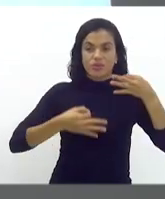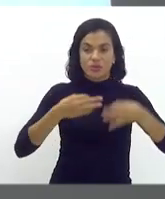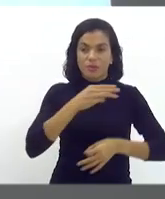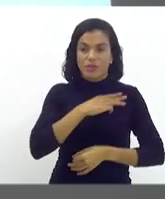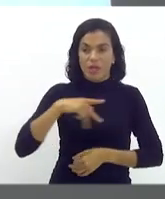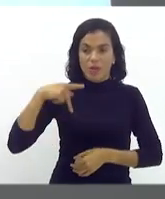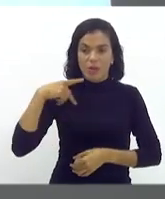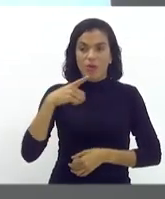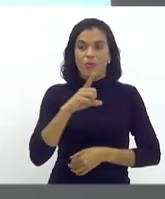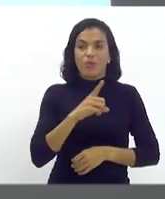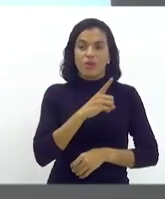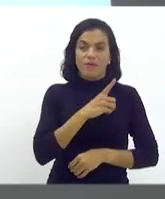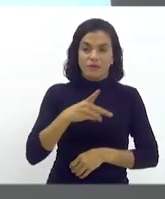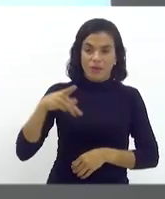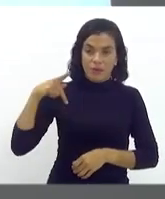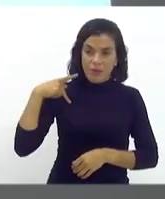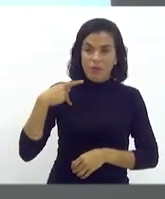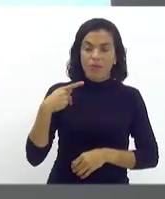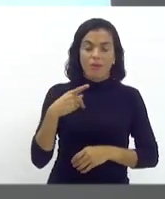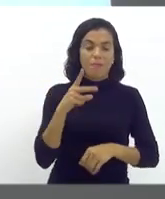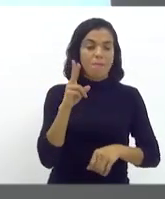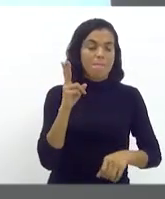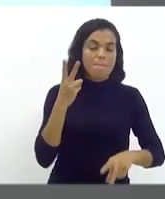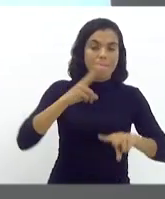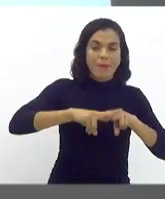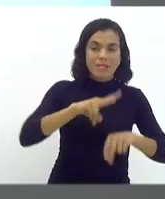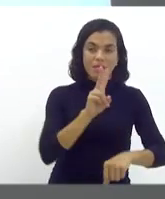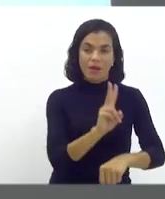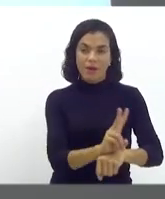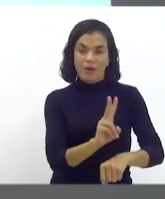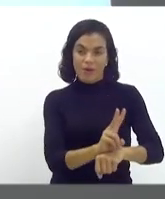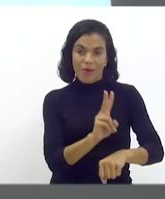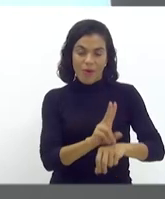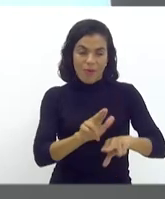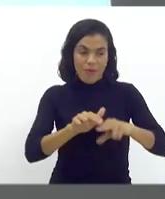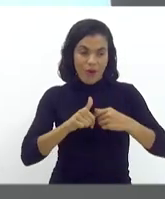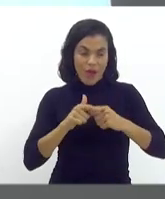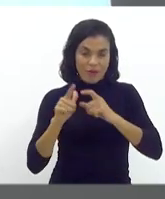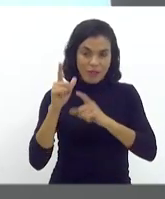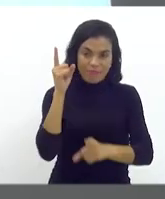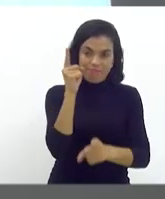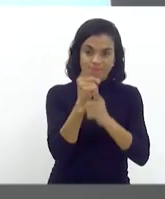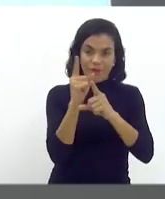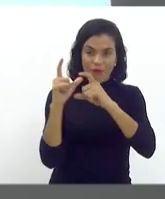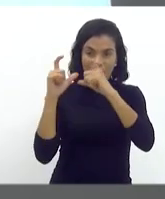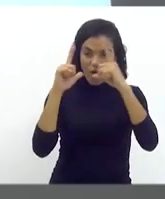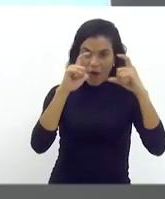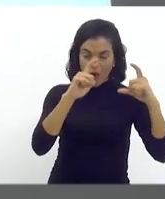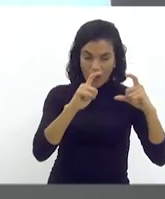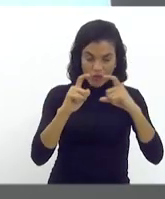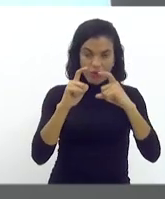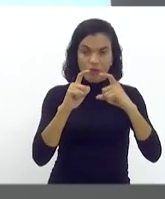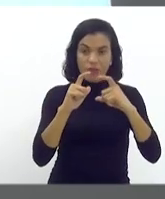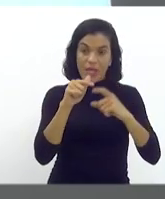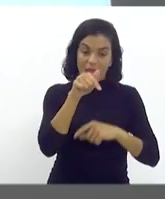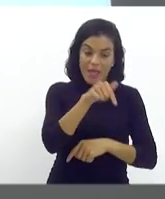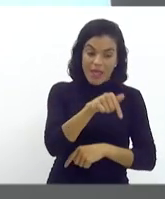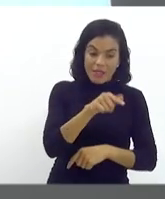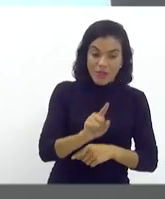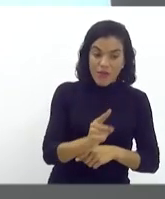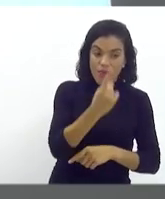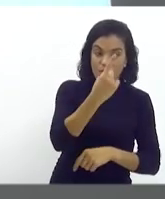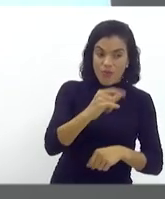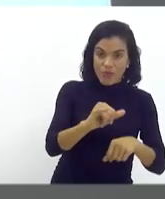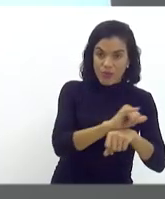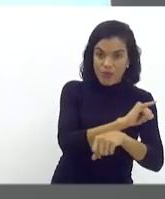para que os casos de prisão preventiva decretado por força de reconhecimento de pessoas através de fotos sendo este o seu